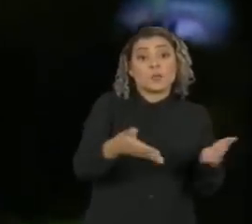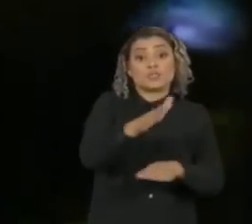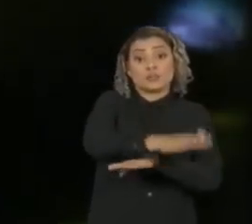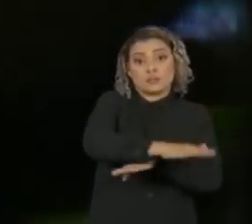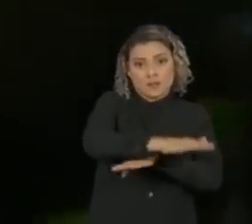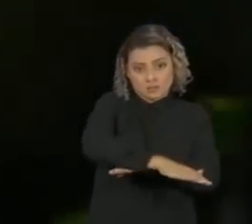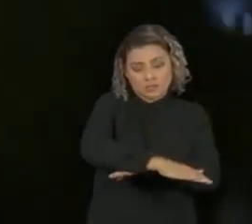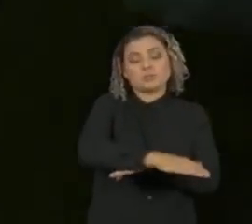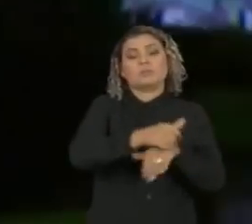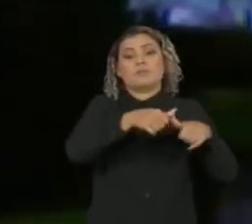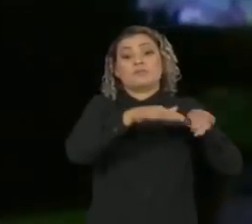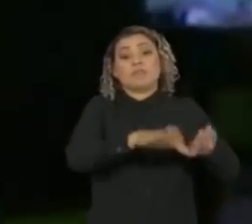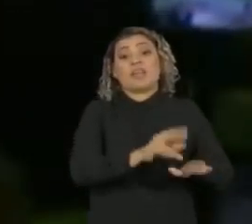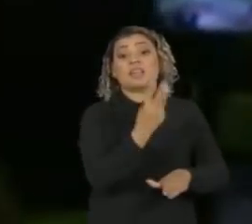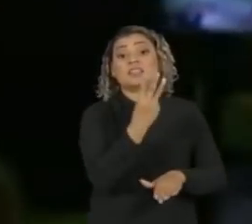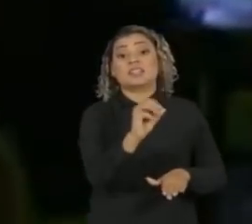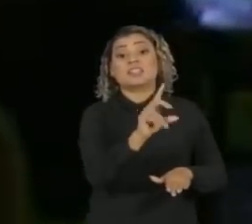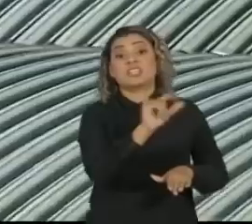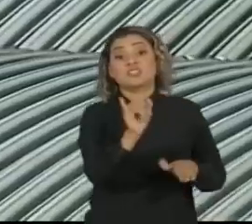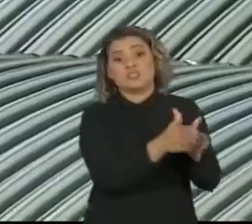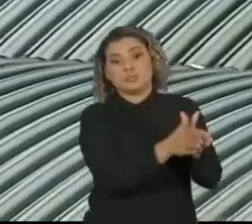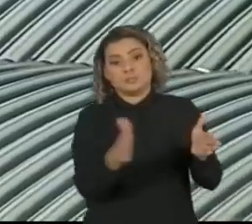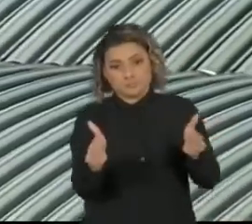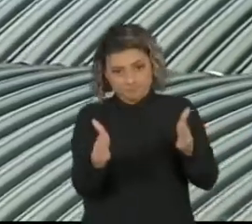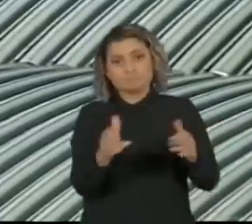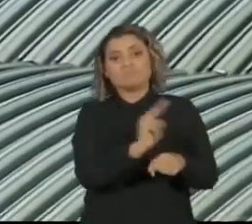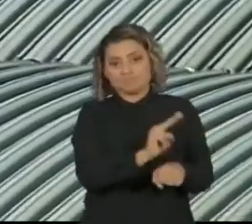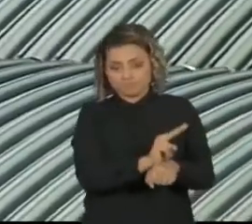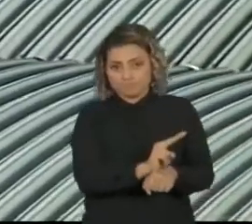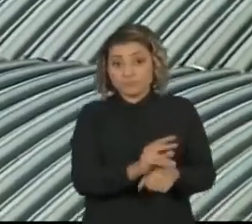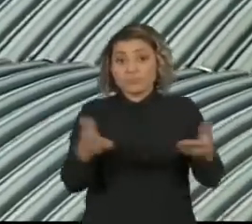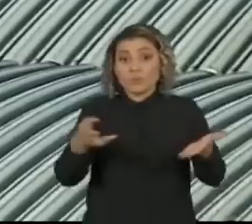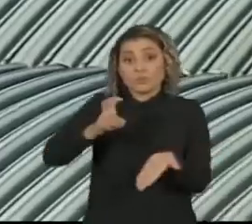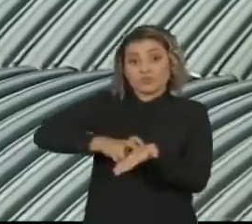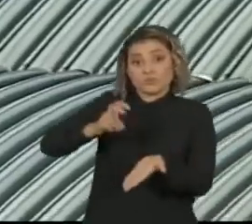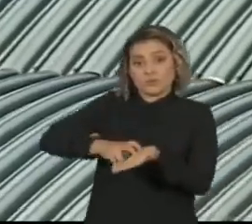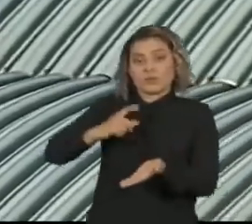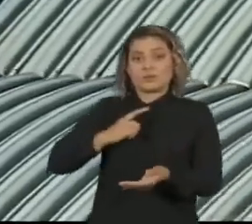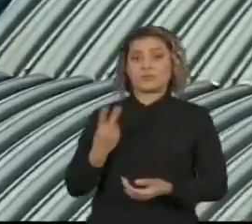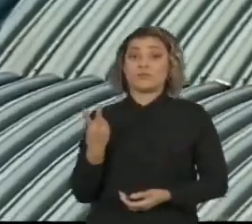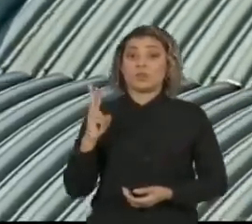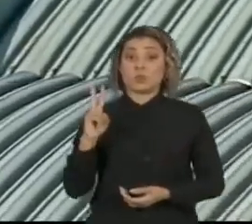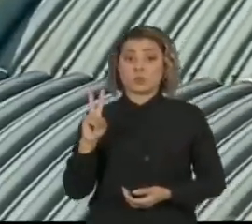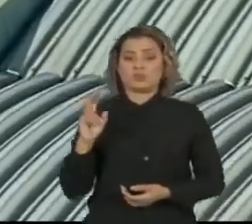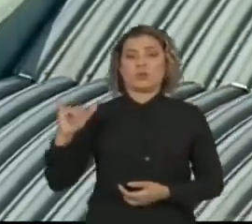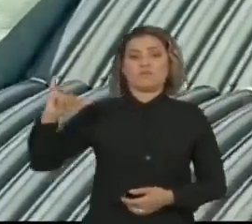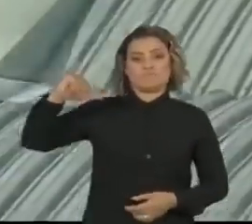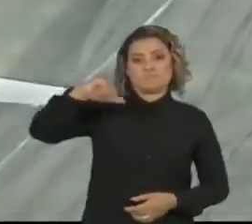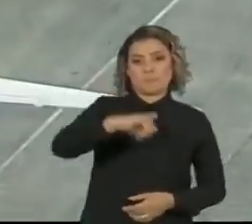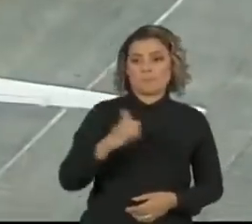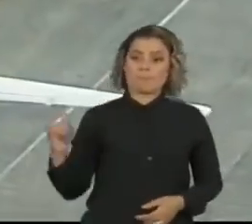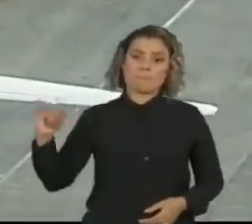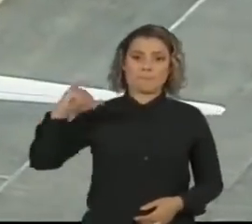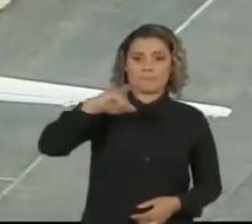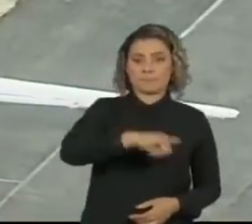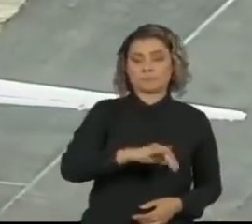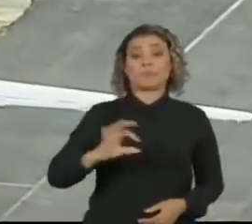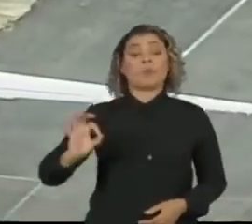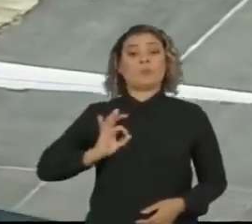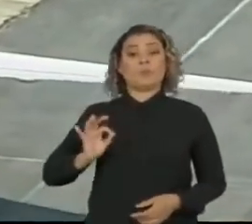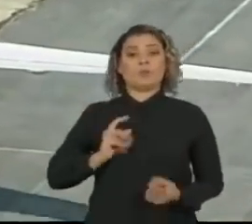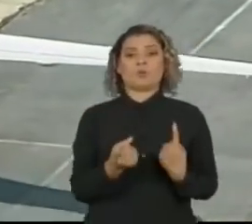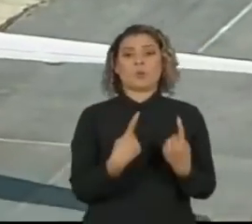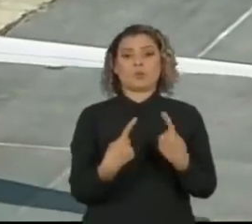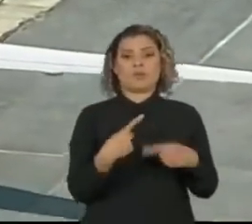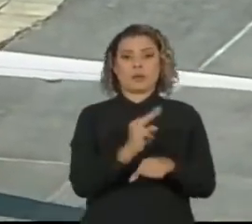e permanecer durante 30 dias no estado. Hoje de manhã foram enviados 2 aviões com equipes da Polícia Rodoviária